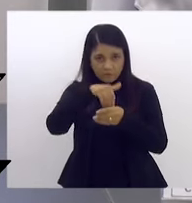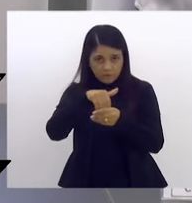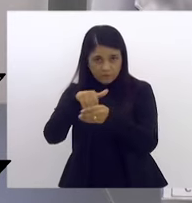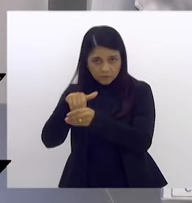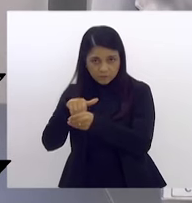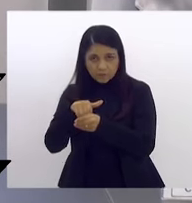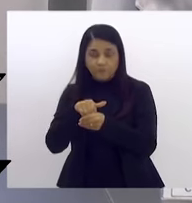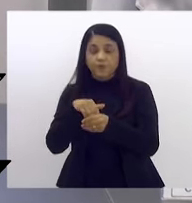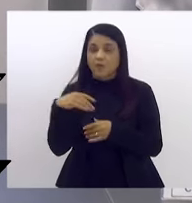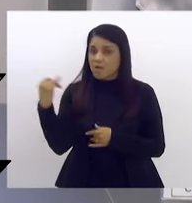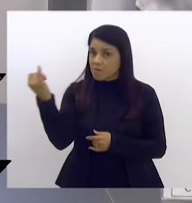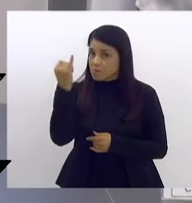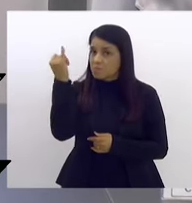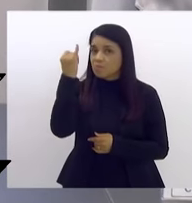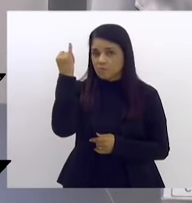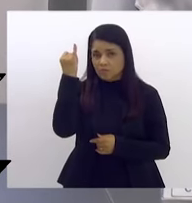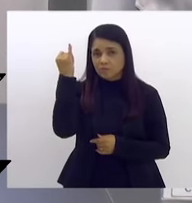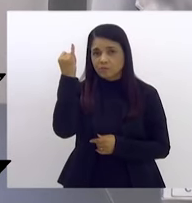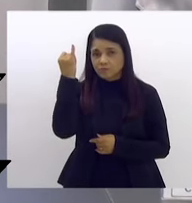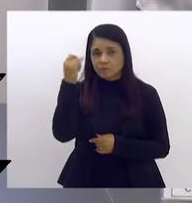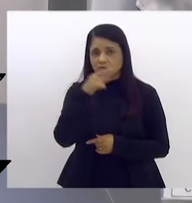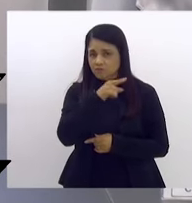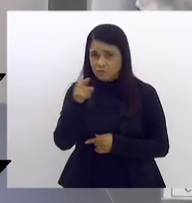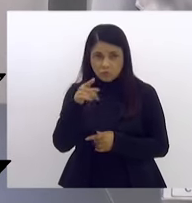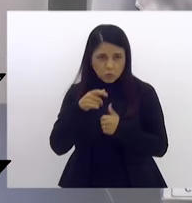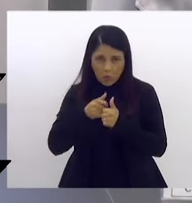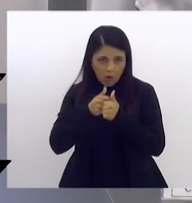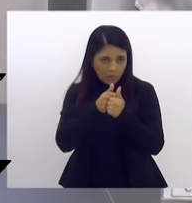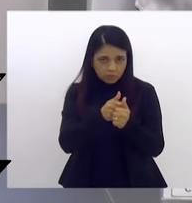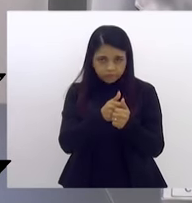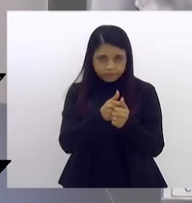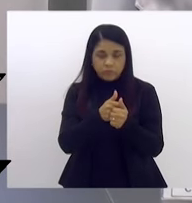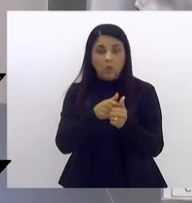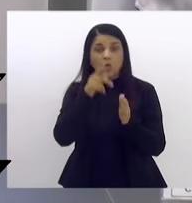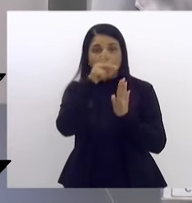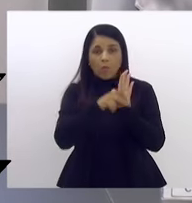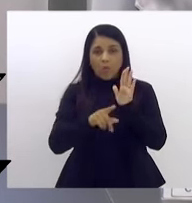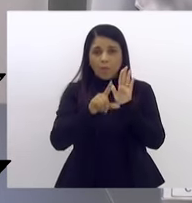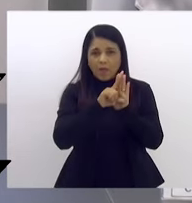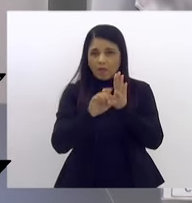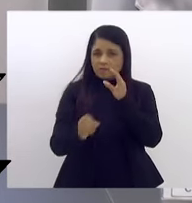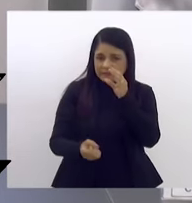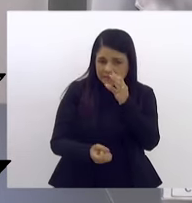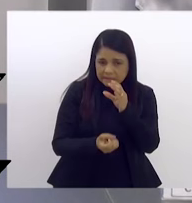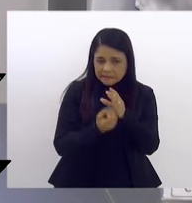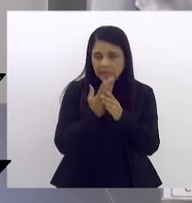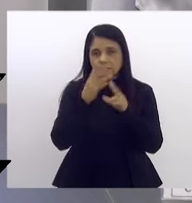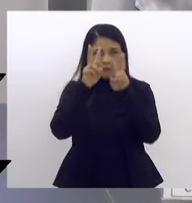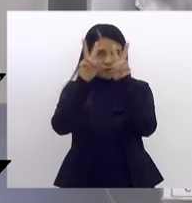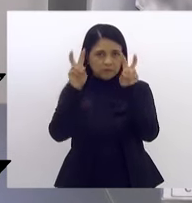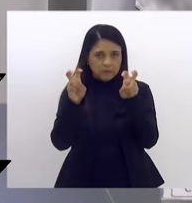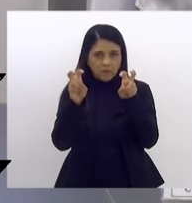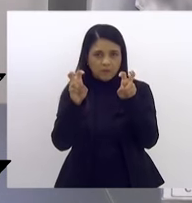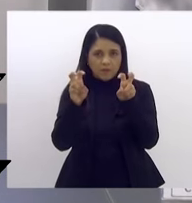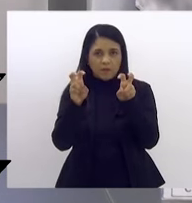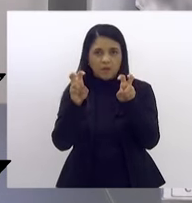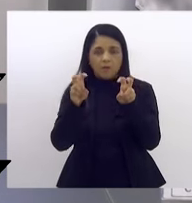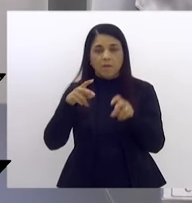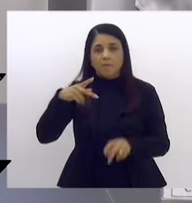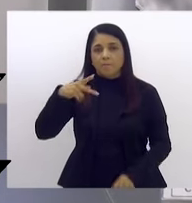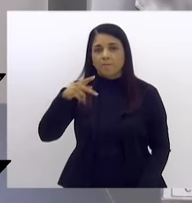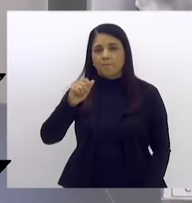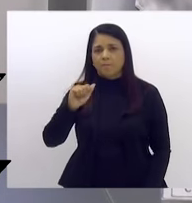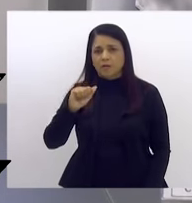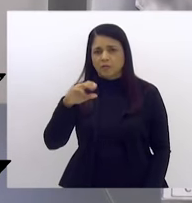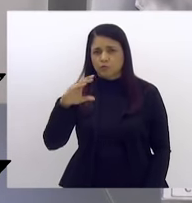importante aí fala de uma só para os que não estão acompanhando aí o prel fala sobre a criação da APA chauá localizada